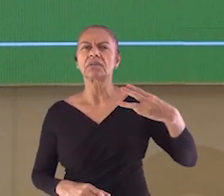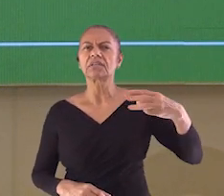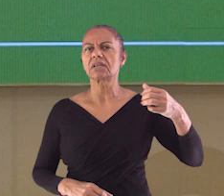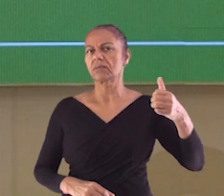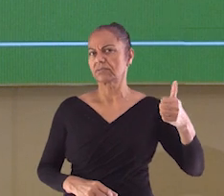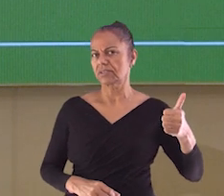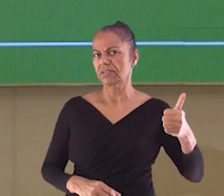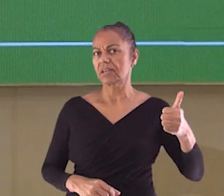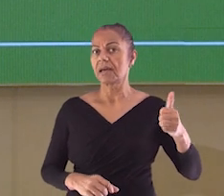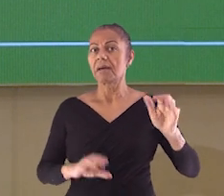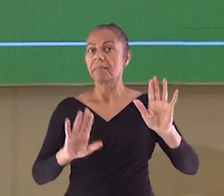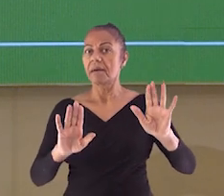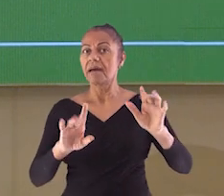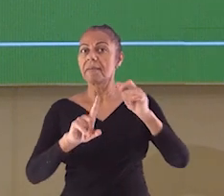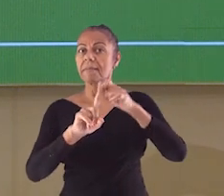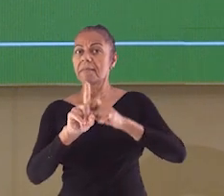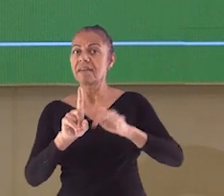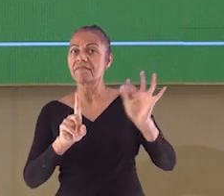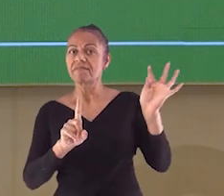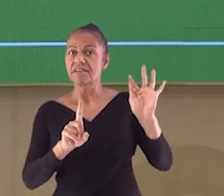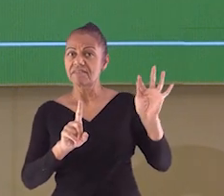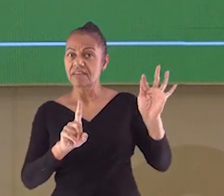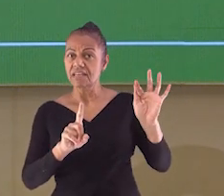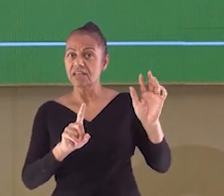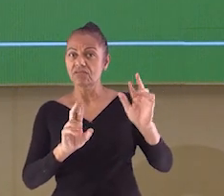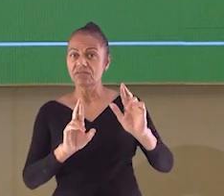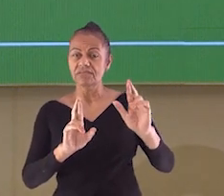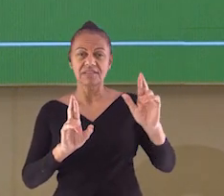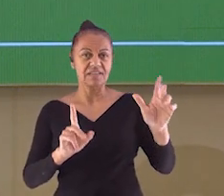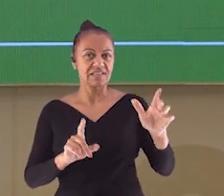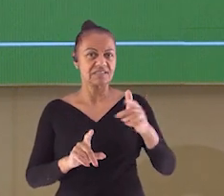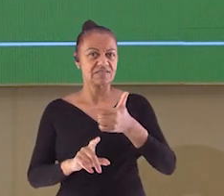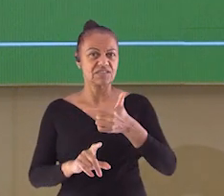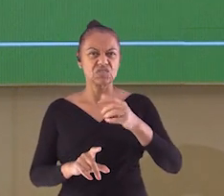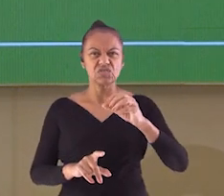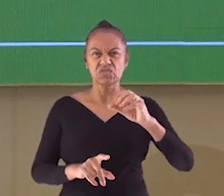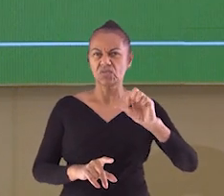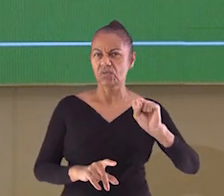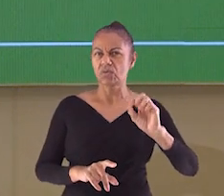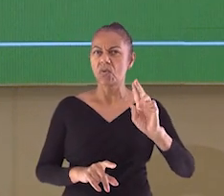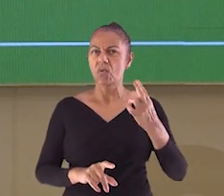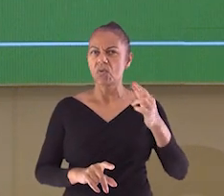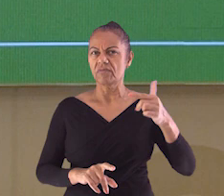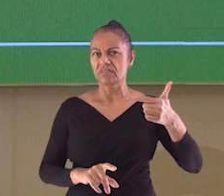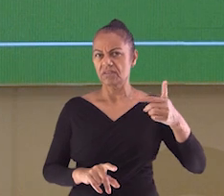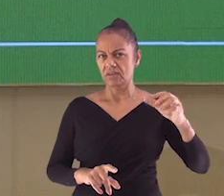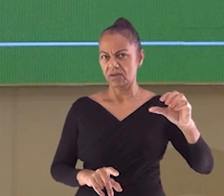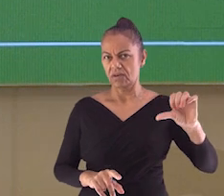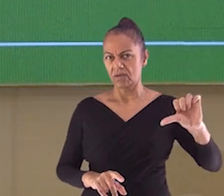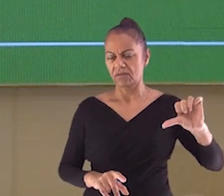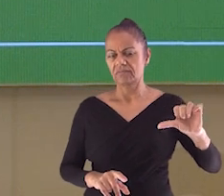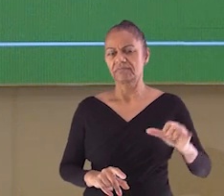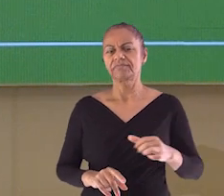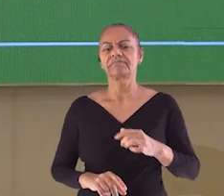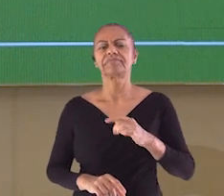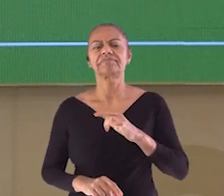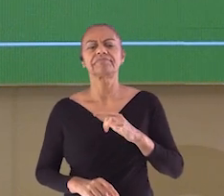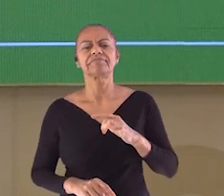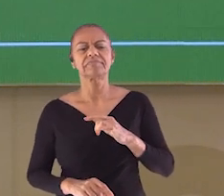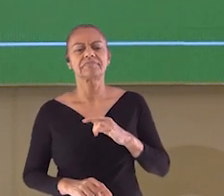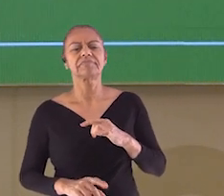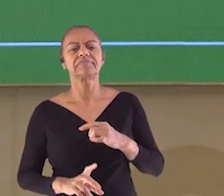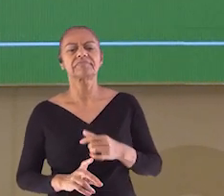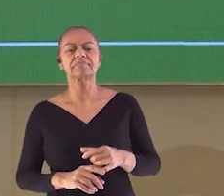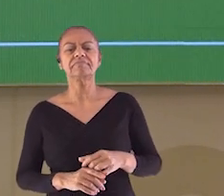aqui comigo, temos janeiro, fevereiro, março, abril, maio, junho, julho e